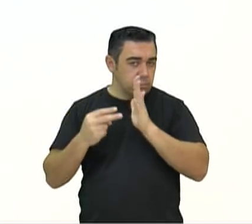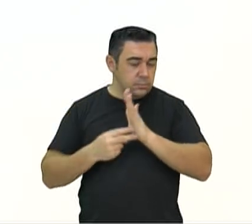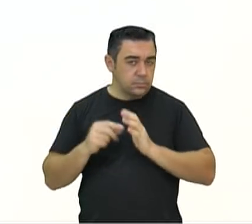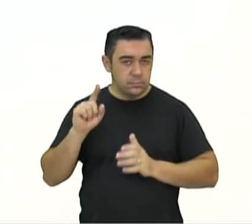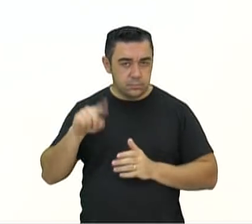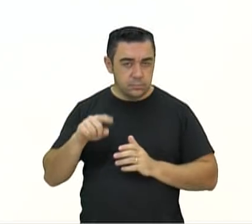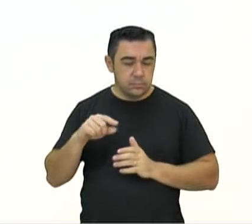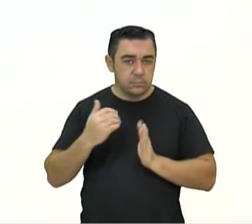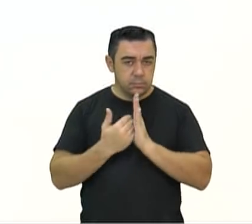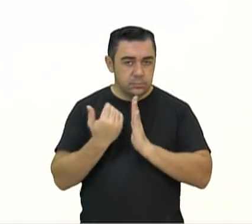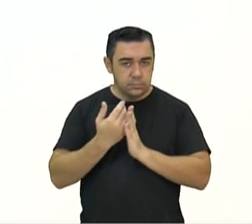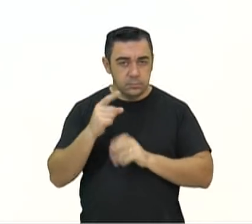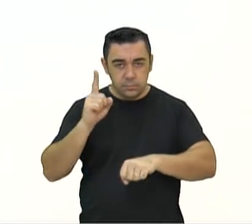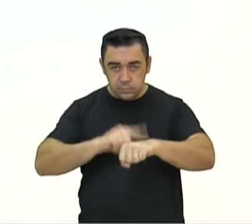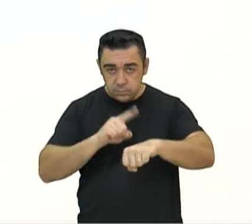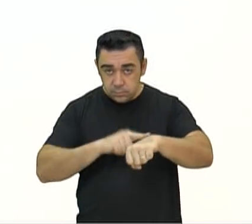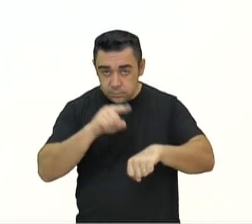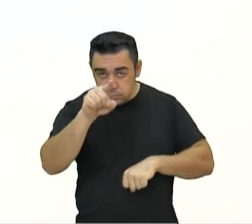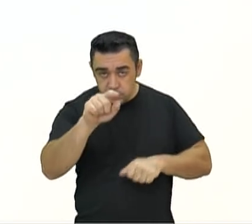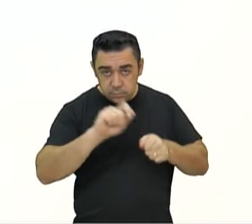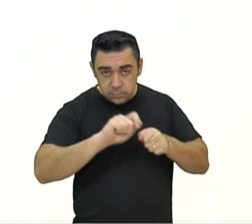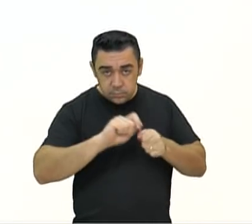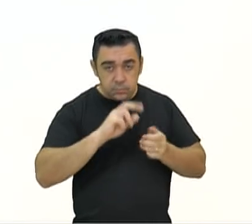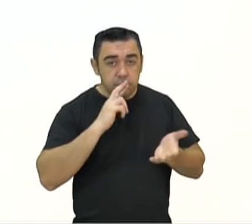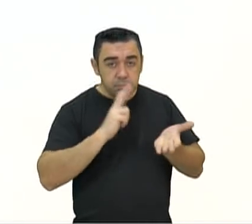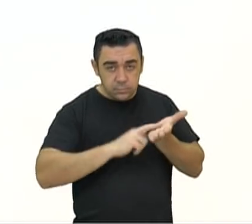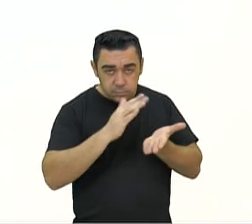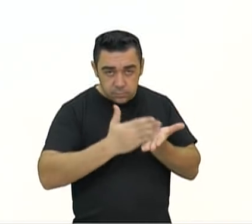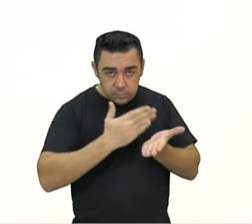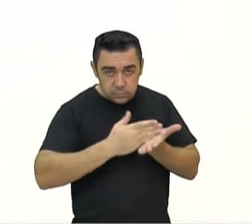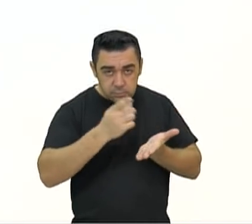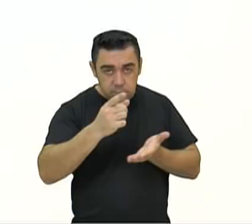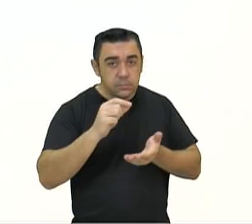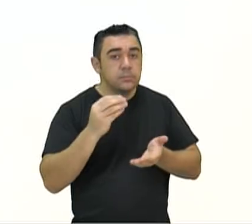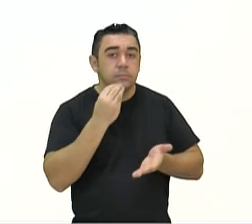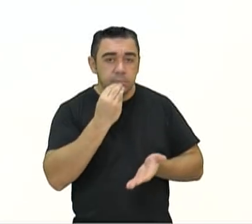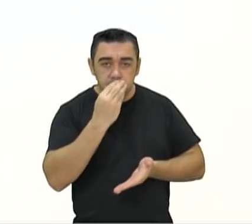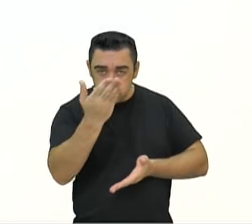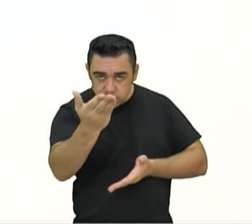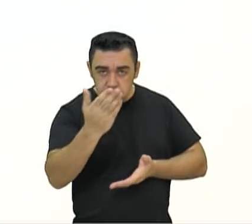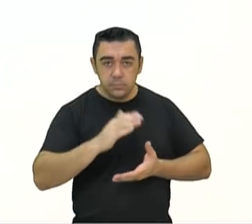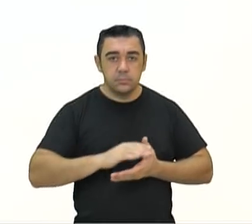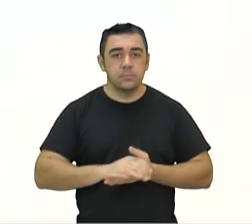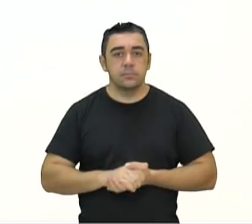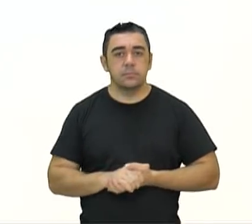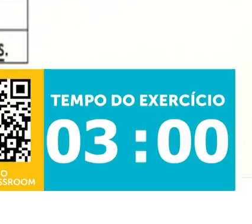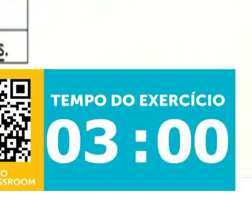adjetivos, certo? Vou dar um tempo aí para vocês pensarem e para tentar resolver essa questão aí.